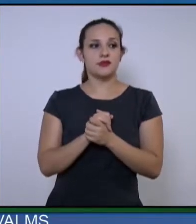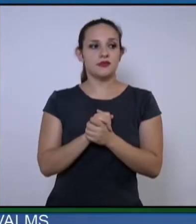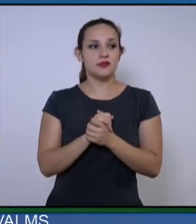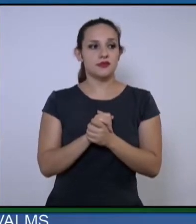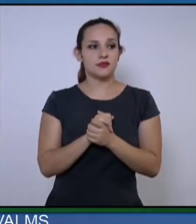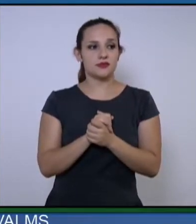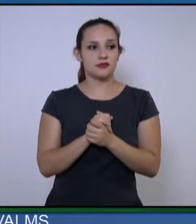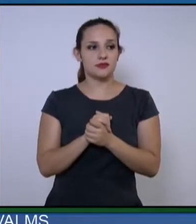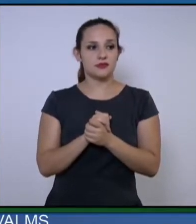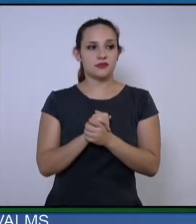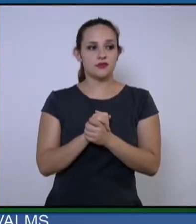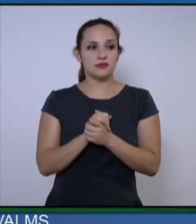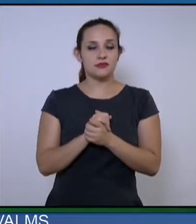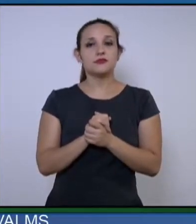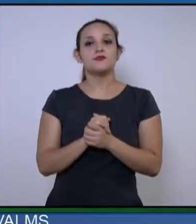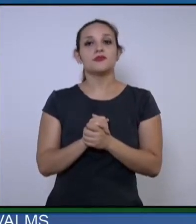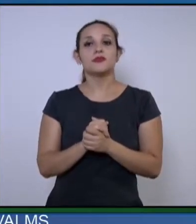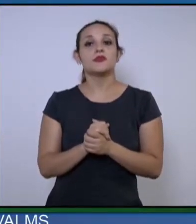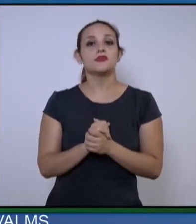em prol